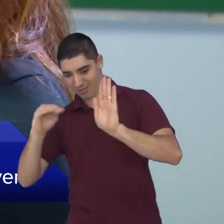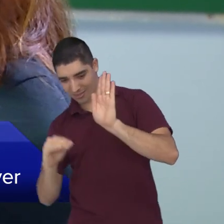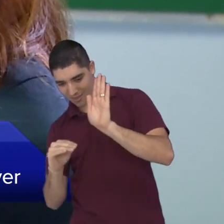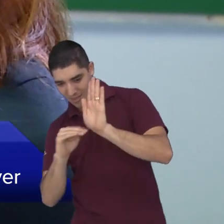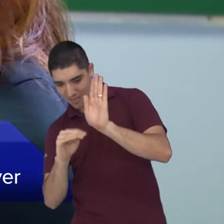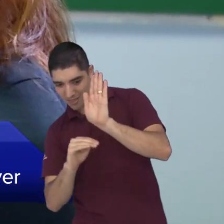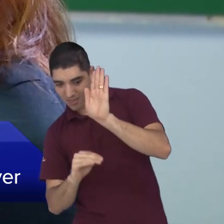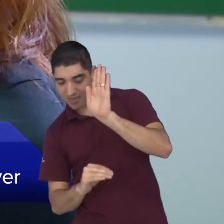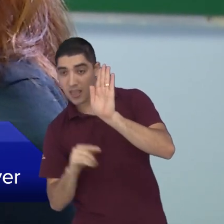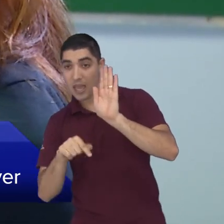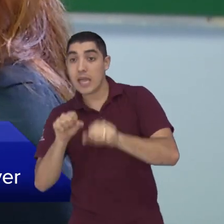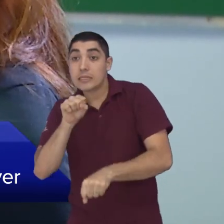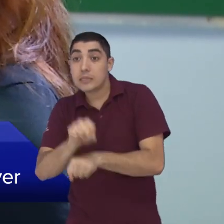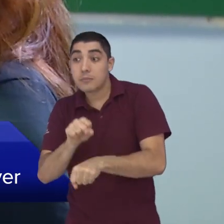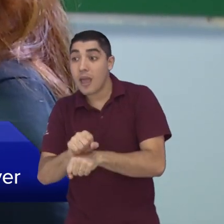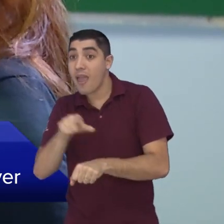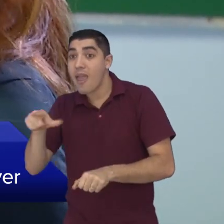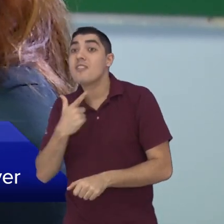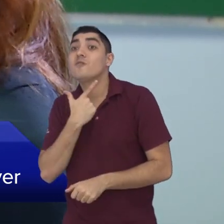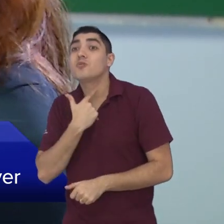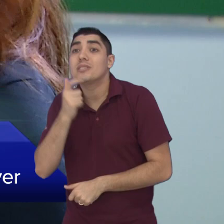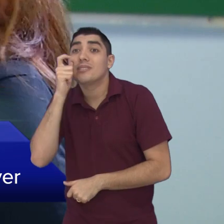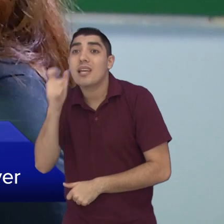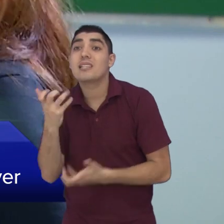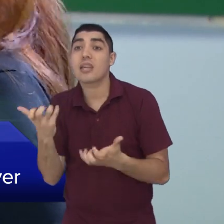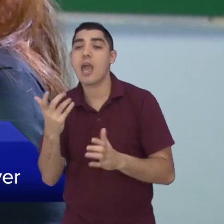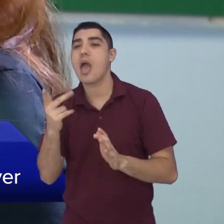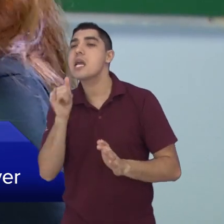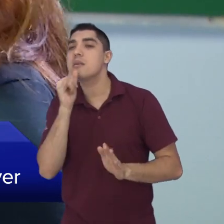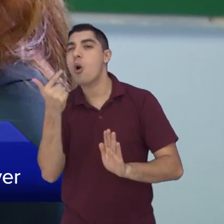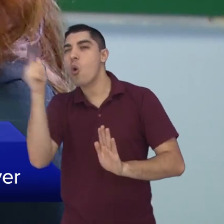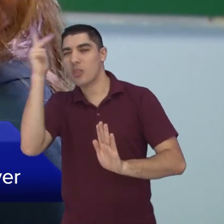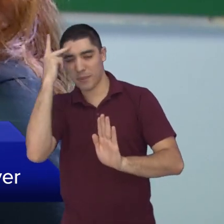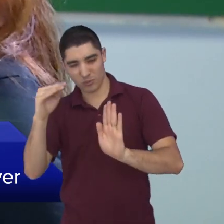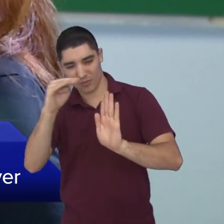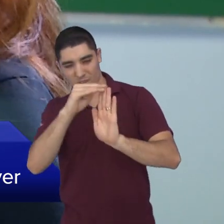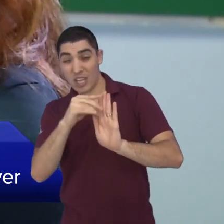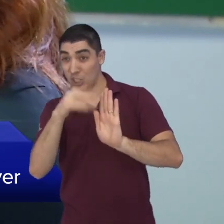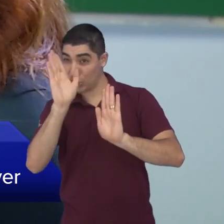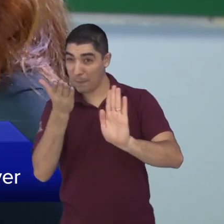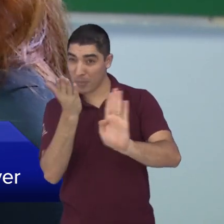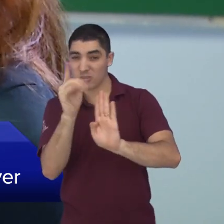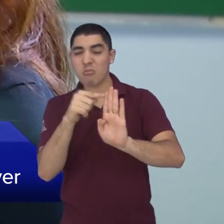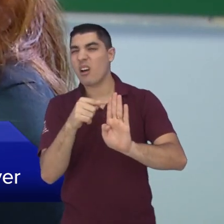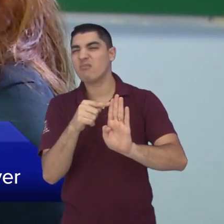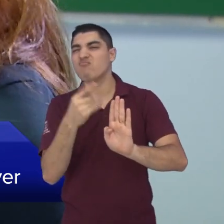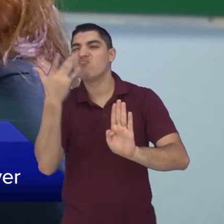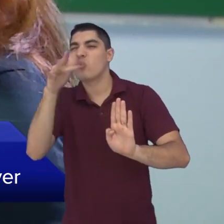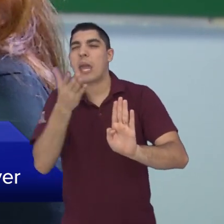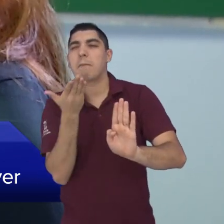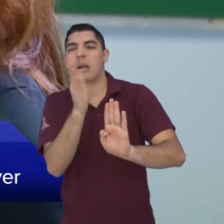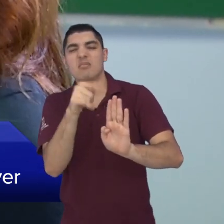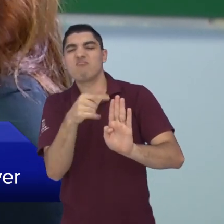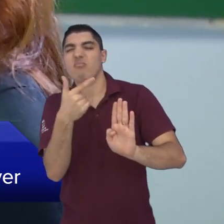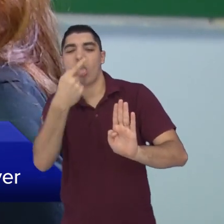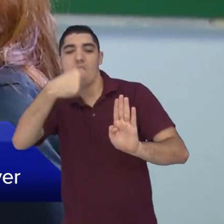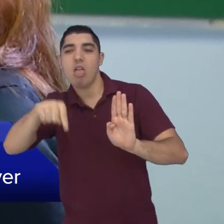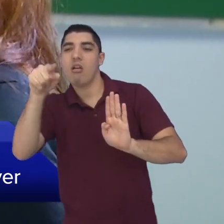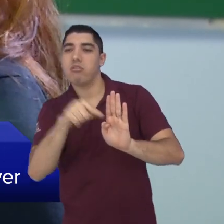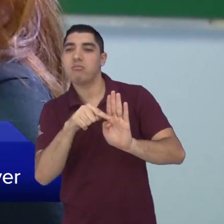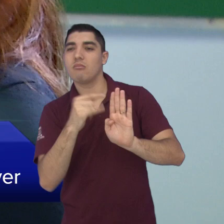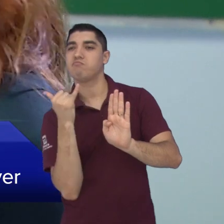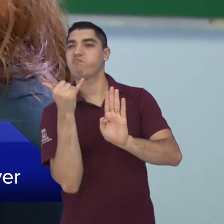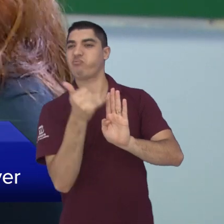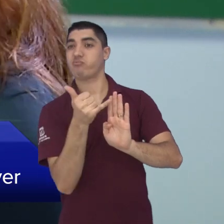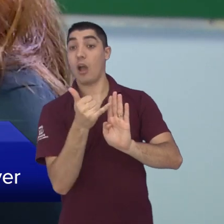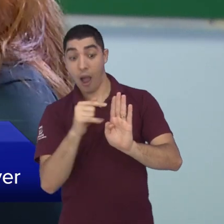na na lista de espera eles vão entrar demonstrando interesse então pode ser que muita gente que estava na frente deles a princípio não esteja mais porque não